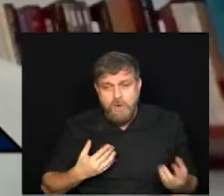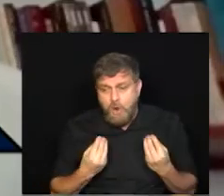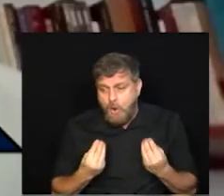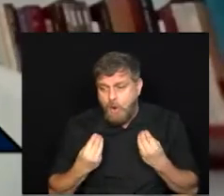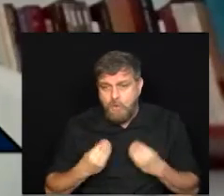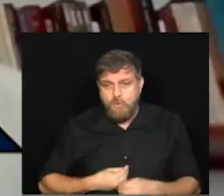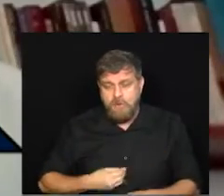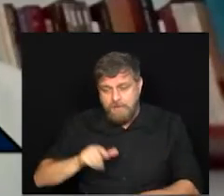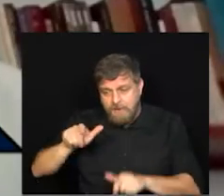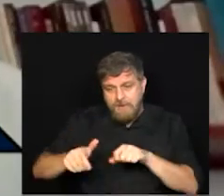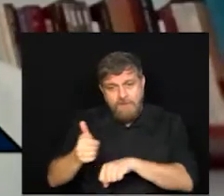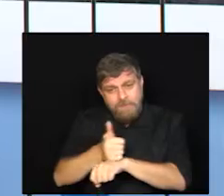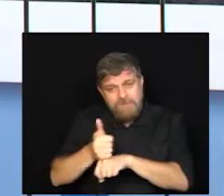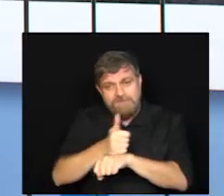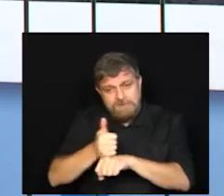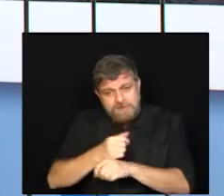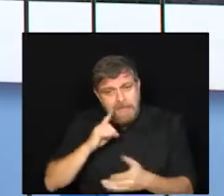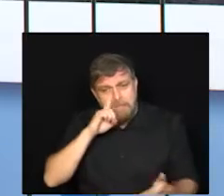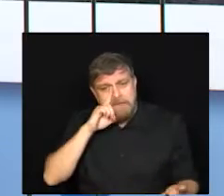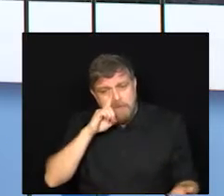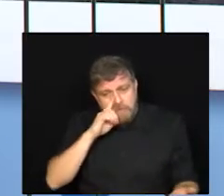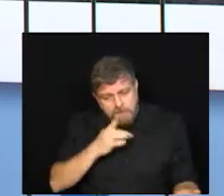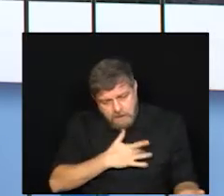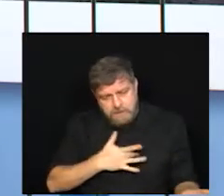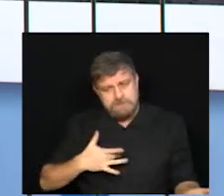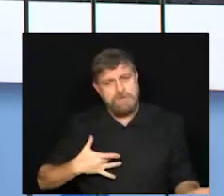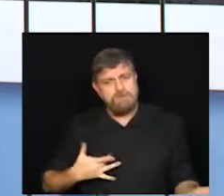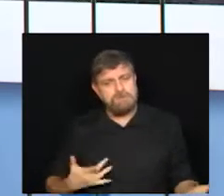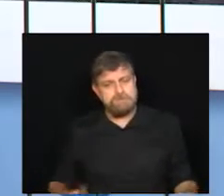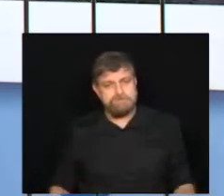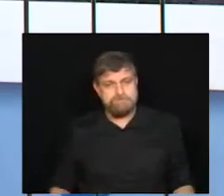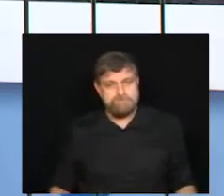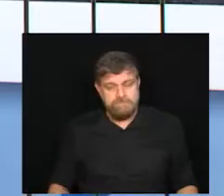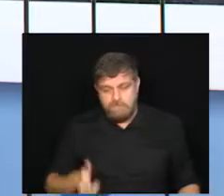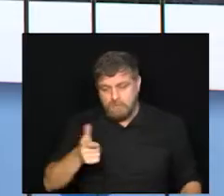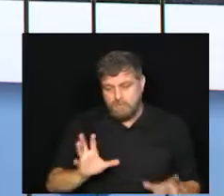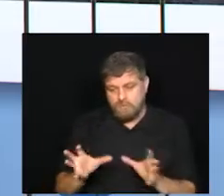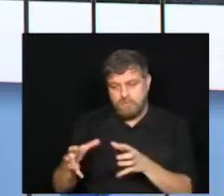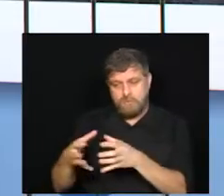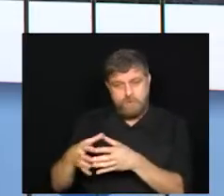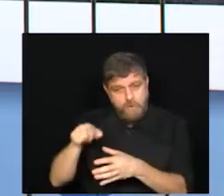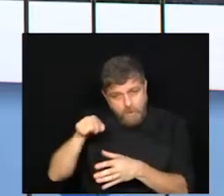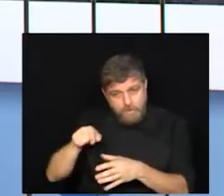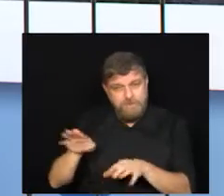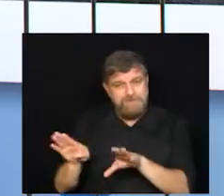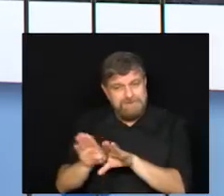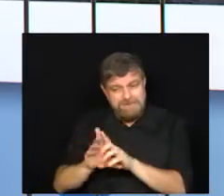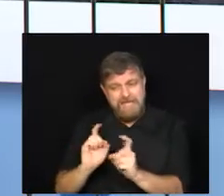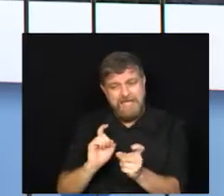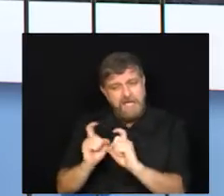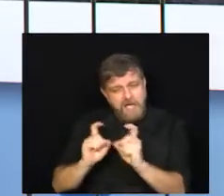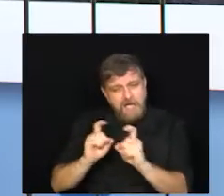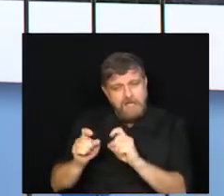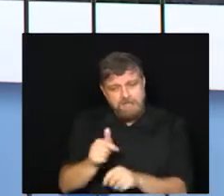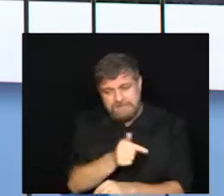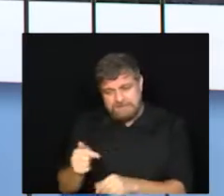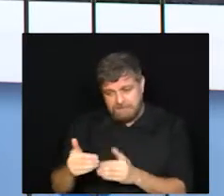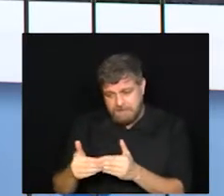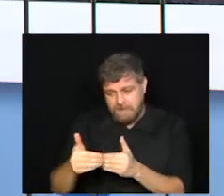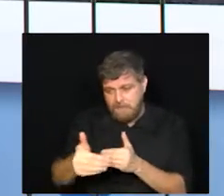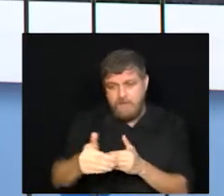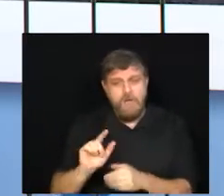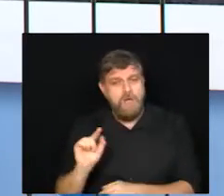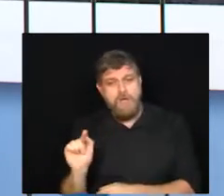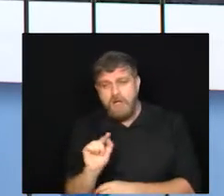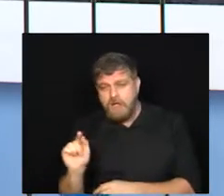vida dos trabalhadores. Olha, uma outra comissão também que deve se reunir na próxima semana é